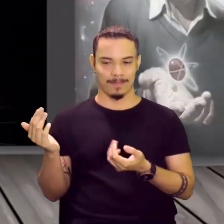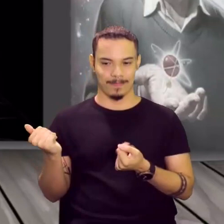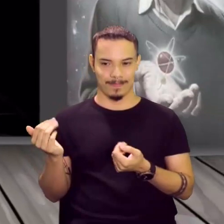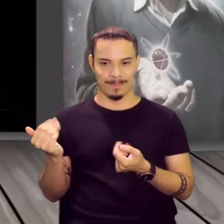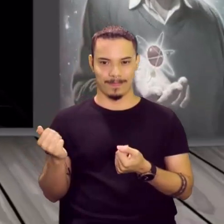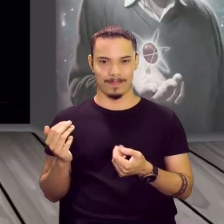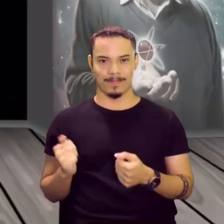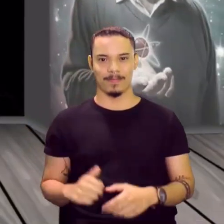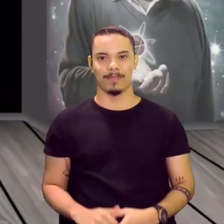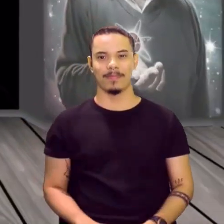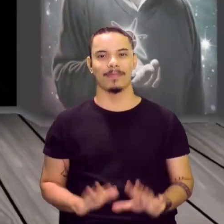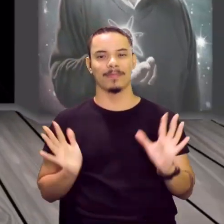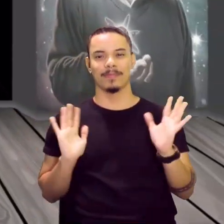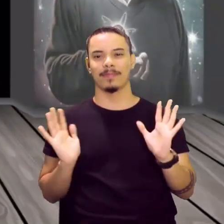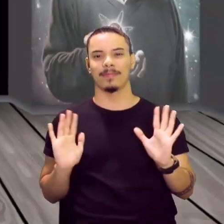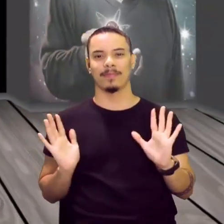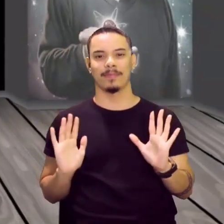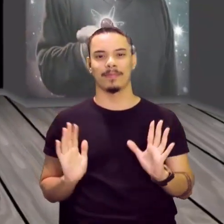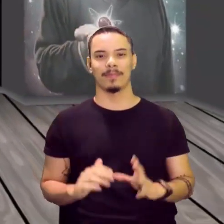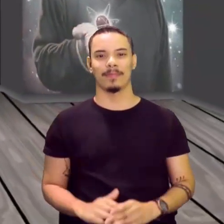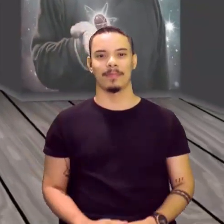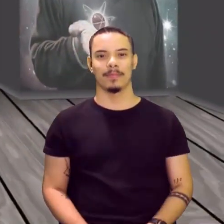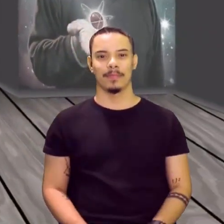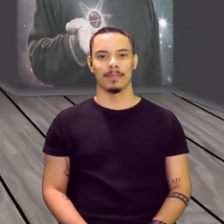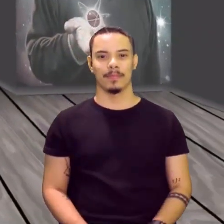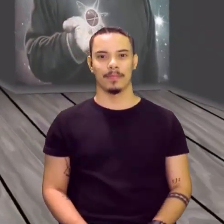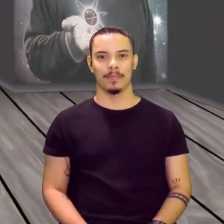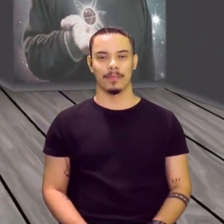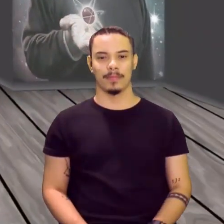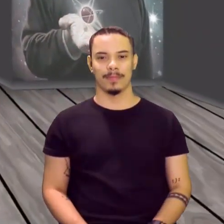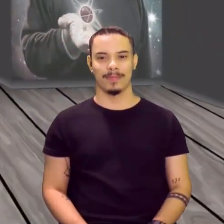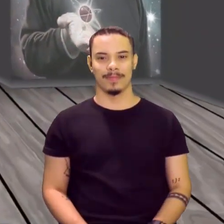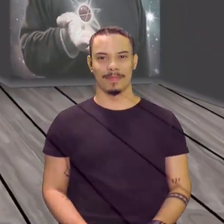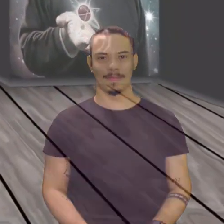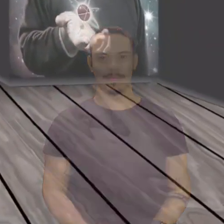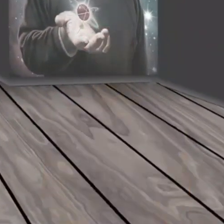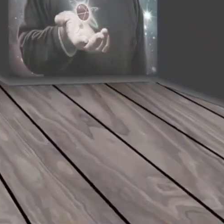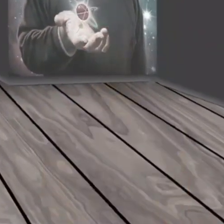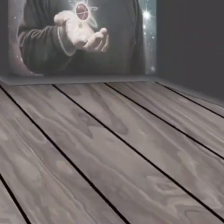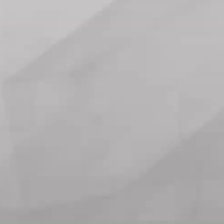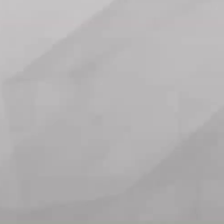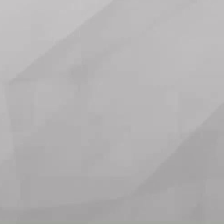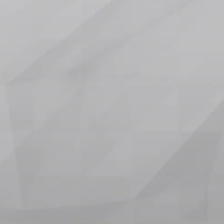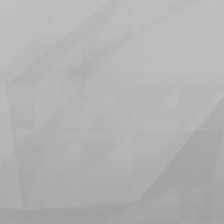né? Jovens. Tchau, tchau, pessoal. Muito bem, brincadeira. Até a próxima aula.